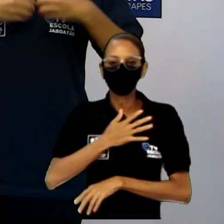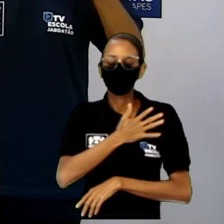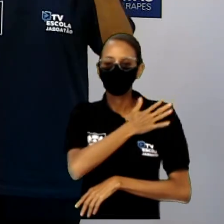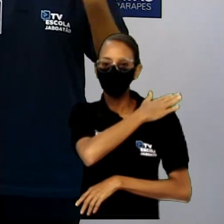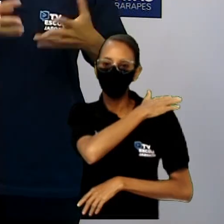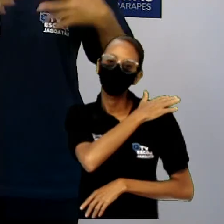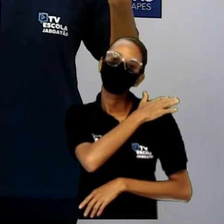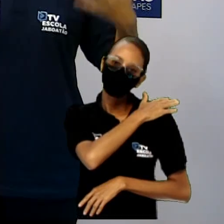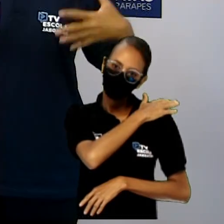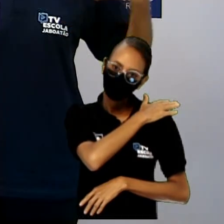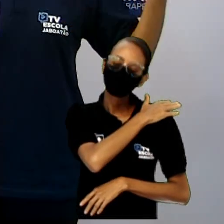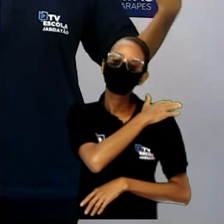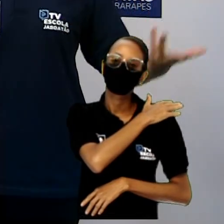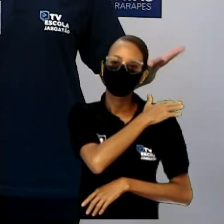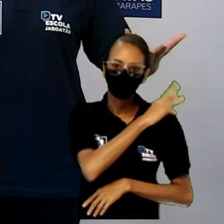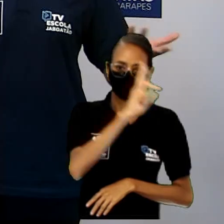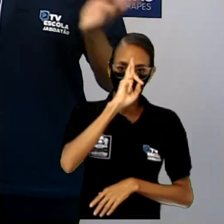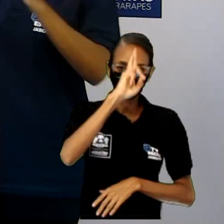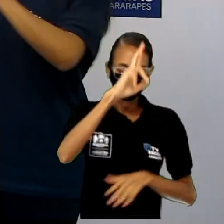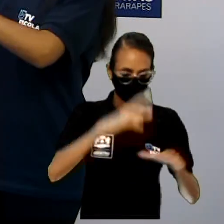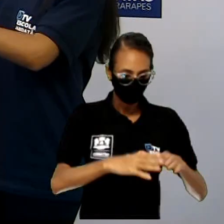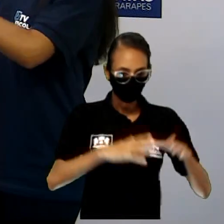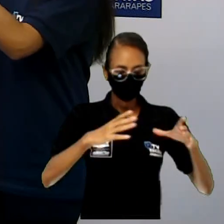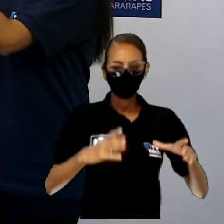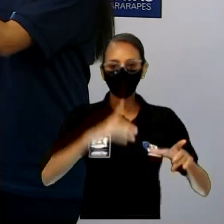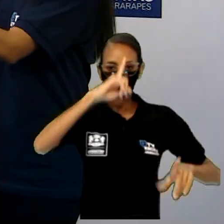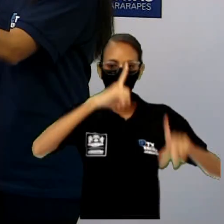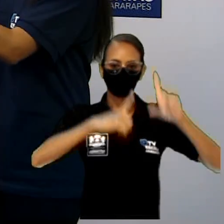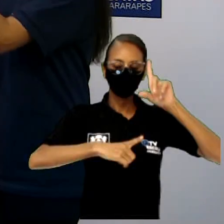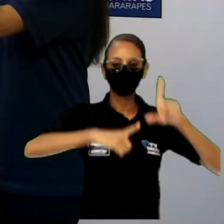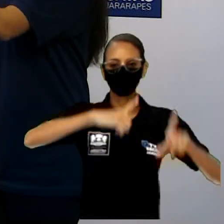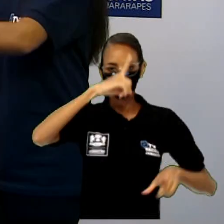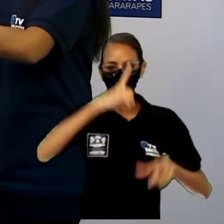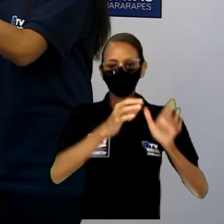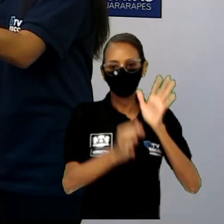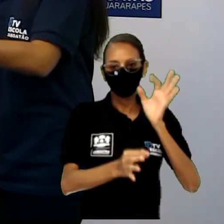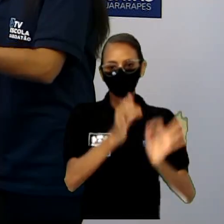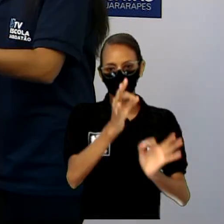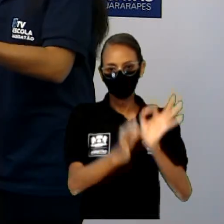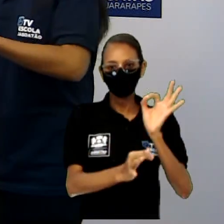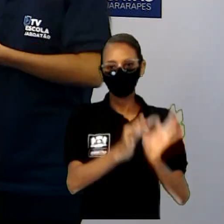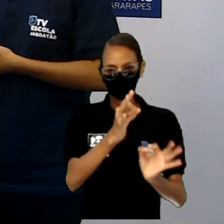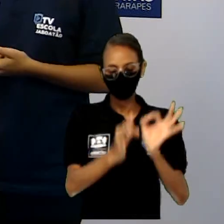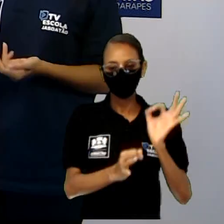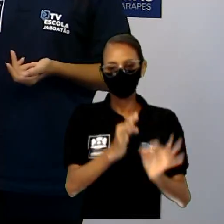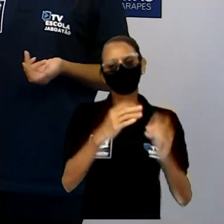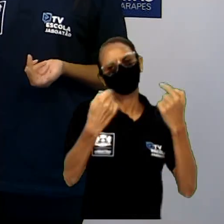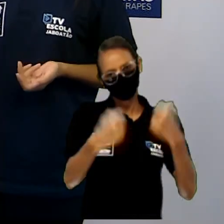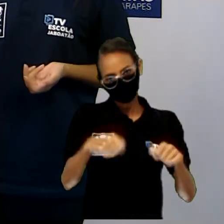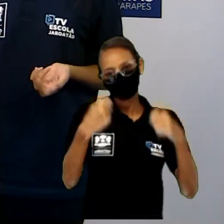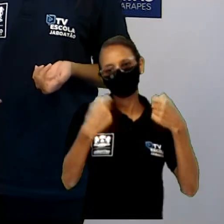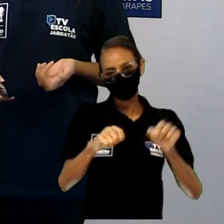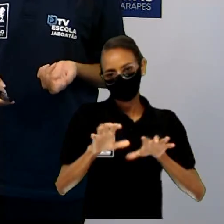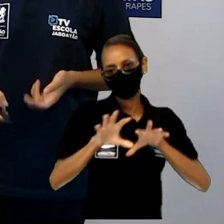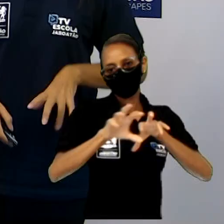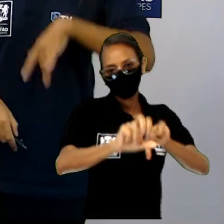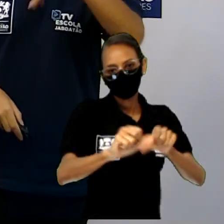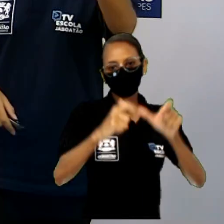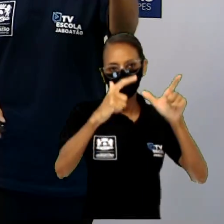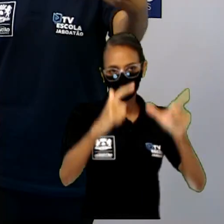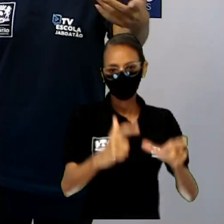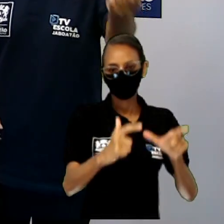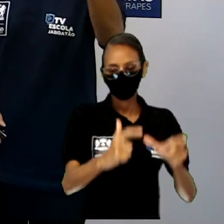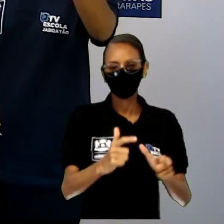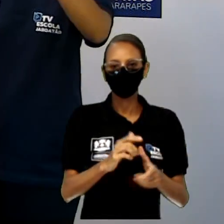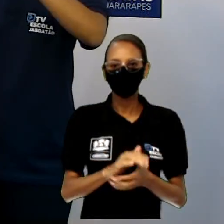seja, eles eram grandes chefes militares. E nesse período era necessário porque eles estavam aí nessa campanha de conquista dessa terra.